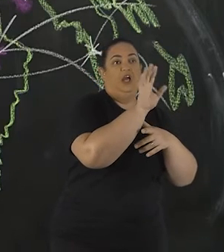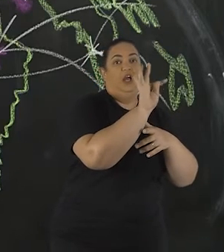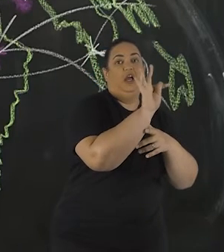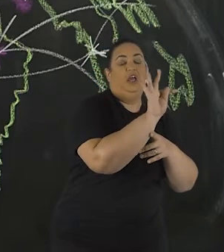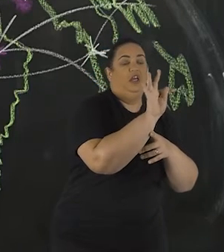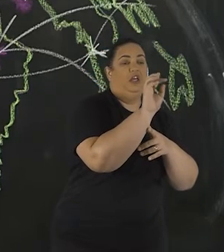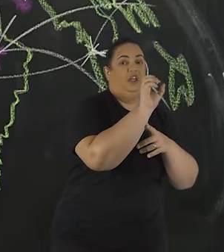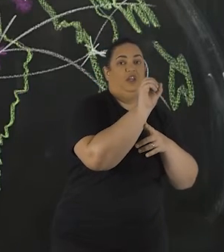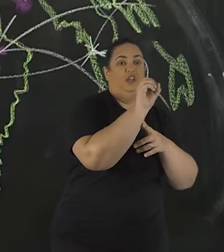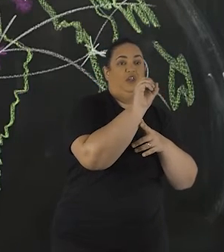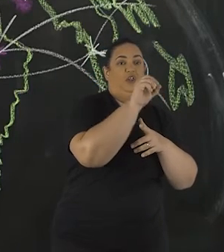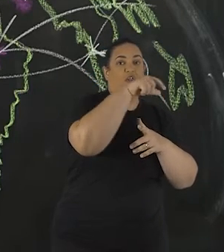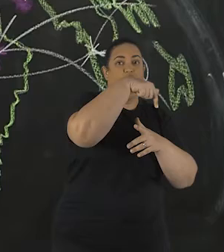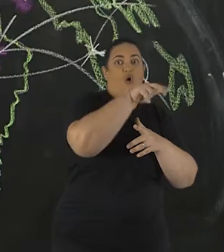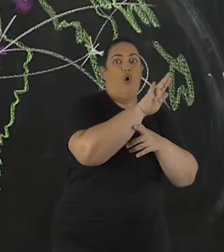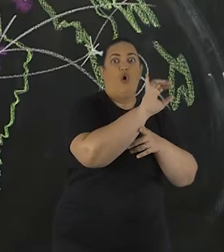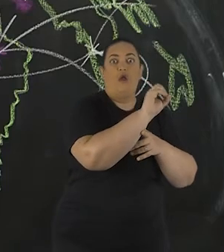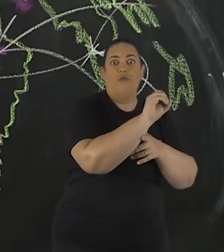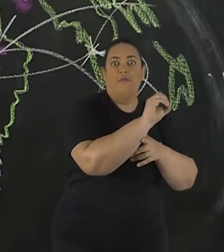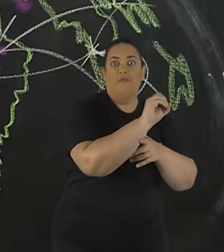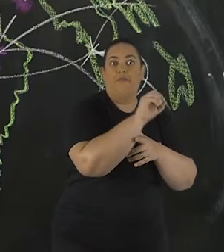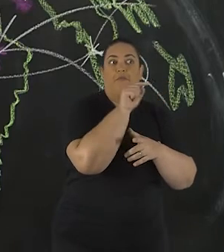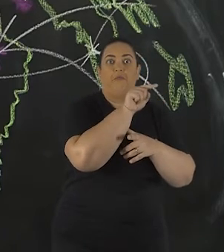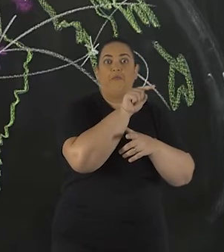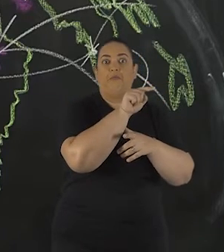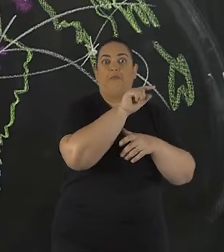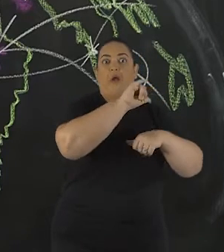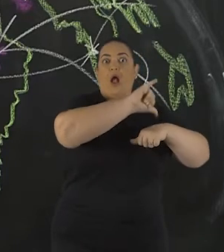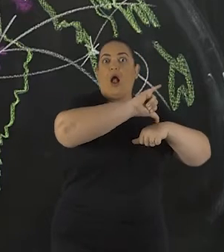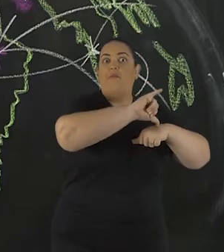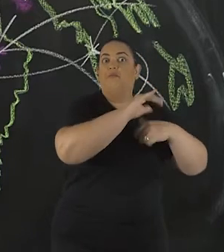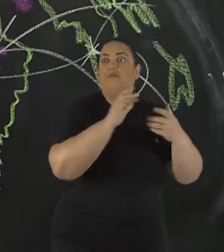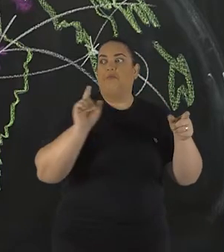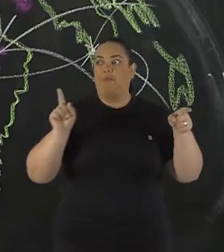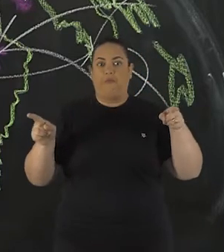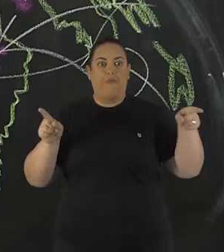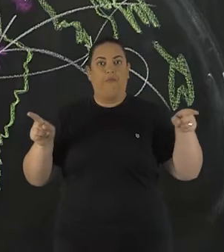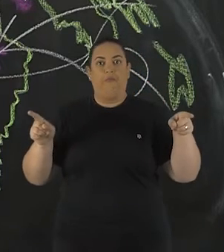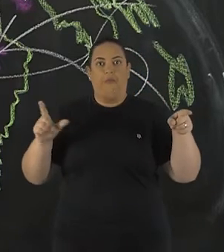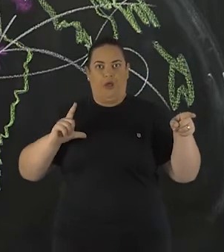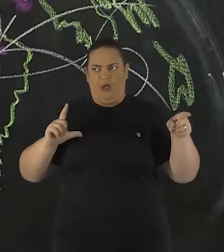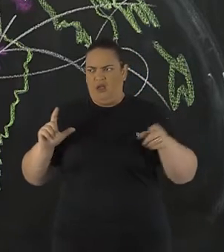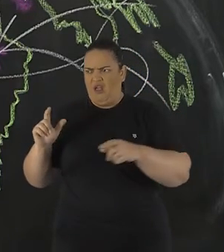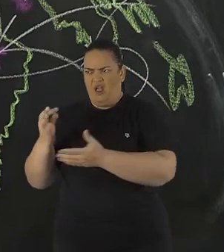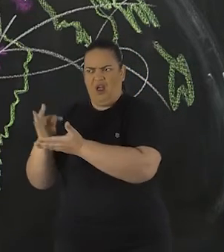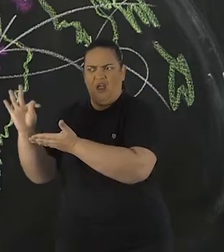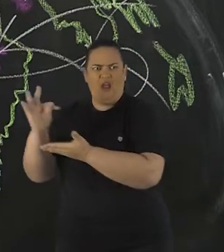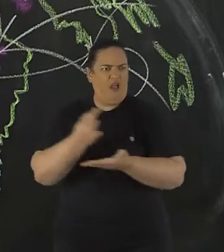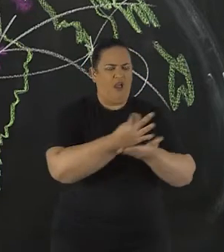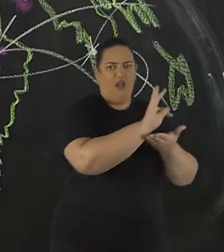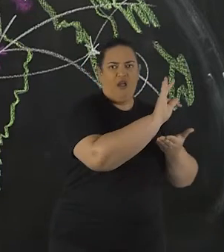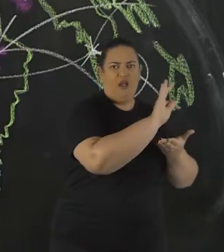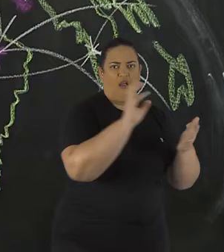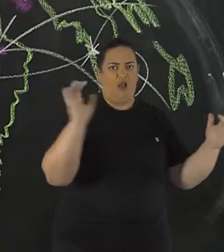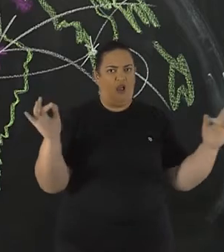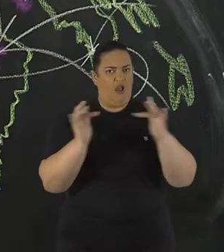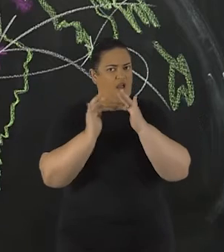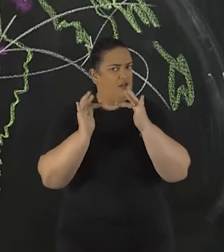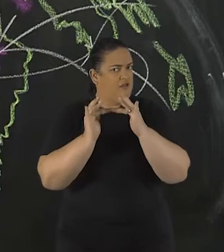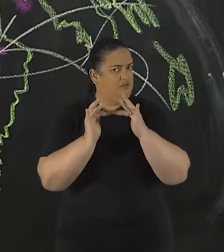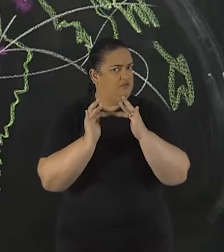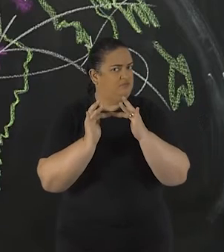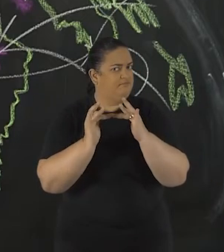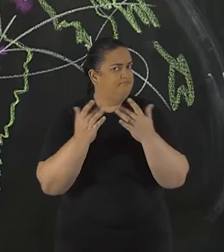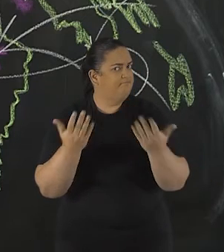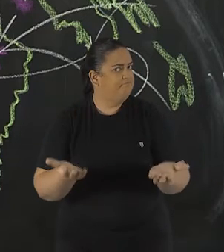região metropolitana de Tóquio, por exemplo? A gente consegue ter conectividades cada vez mais específicas